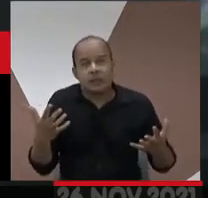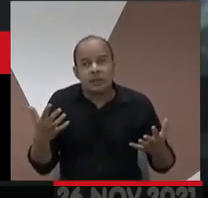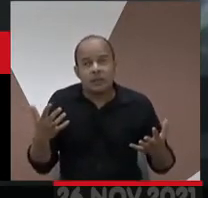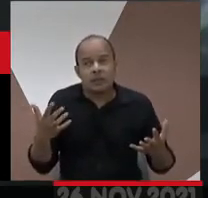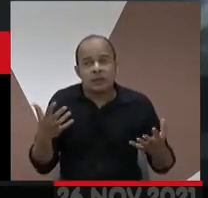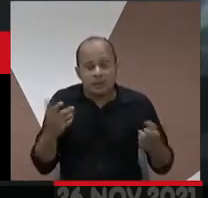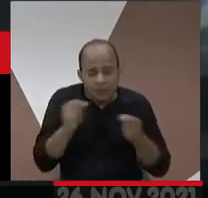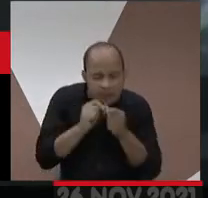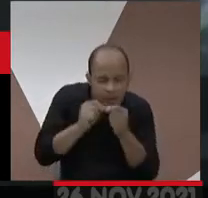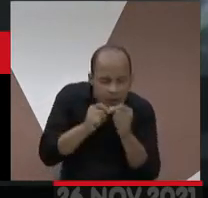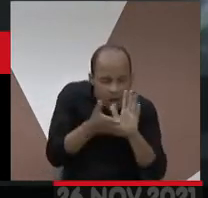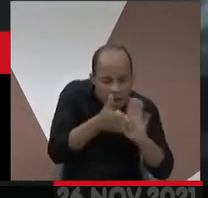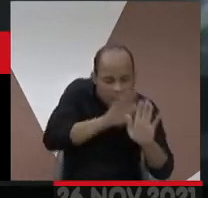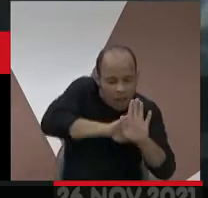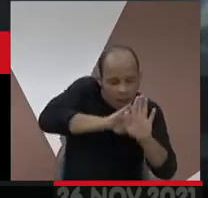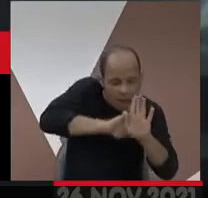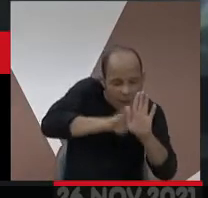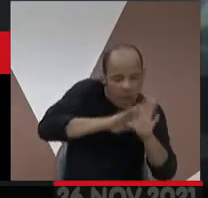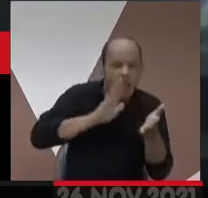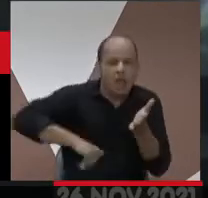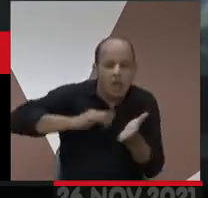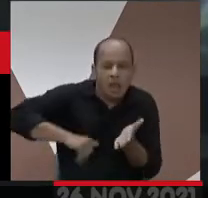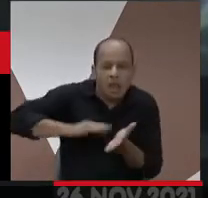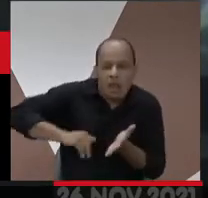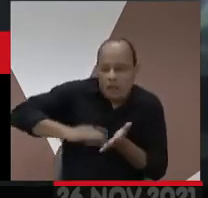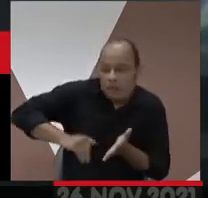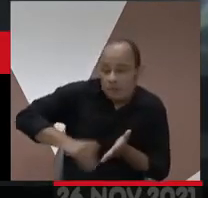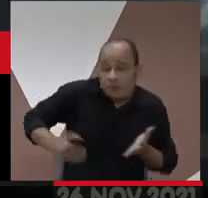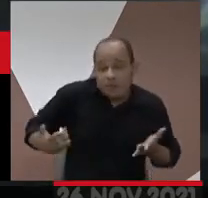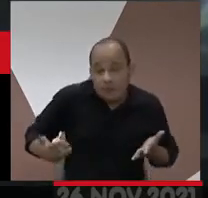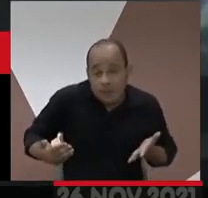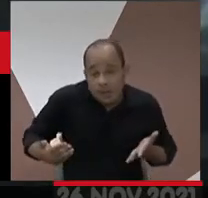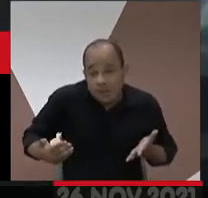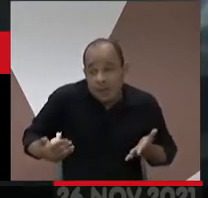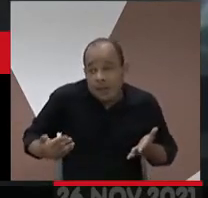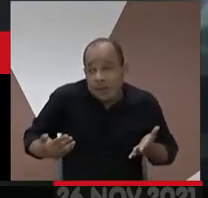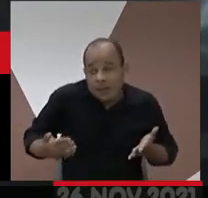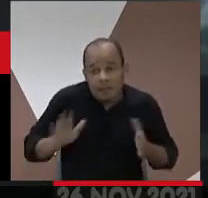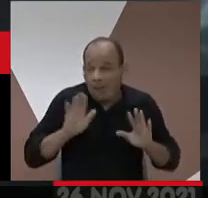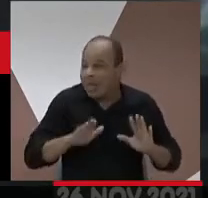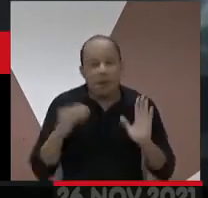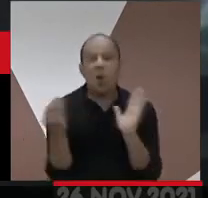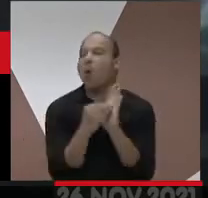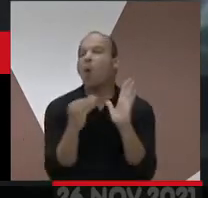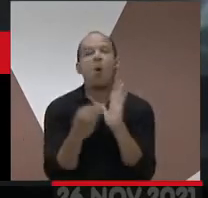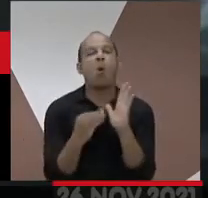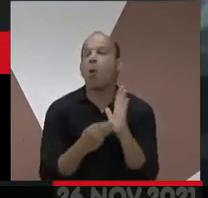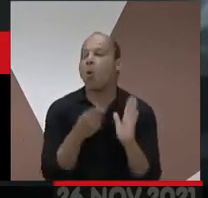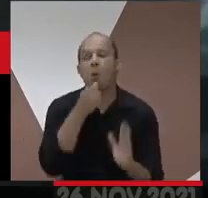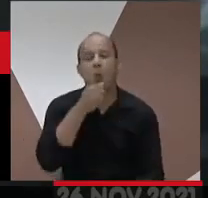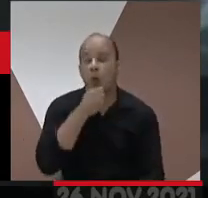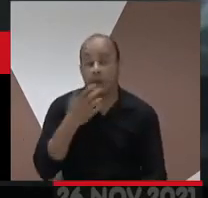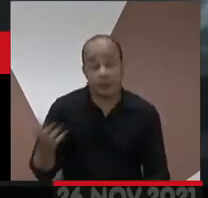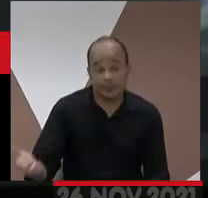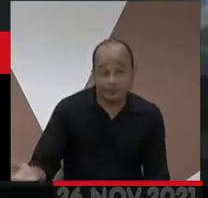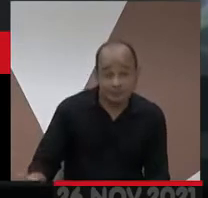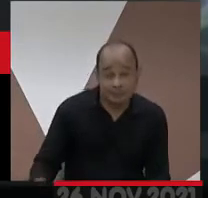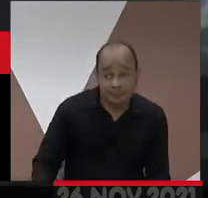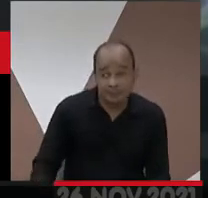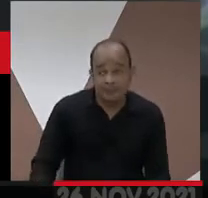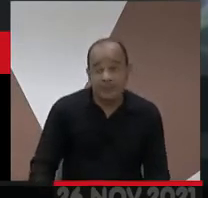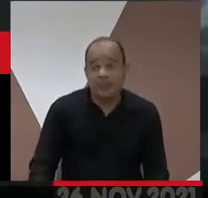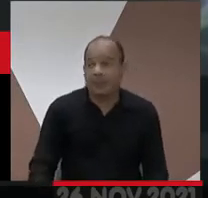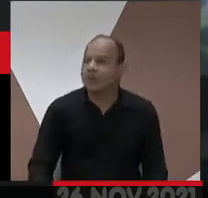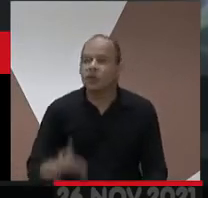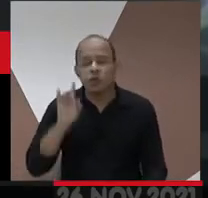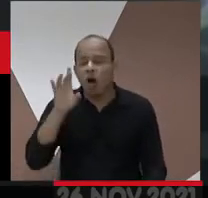falseamento de informações e também formações que não são colocadas de forma transparente. Isso é só pegar